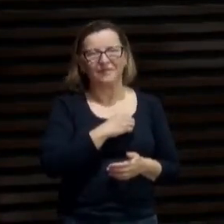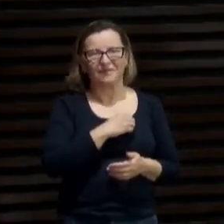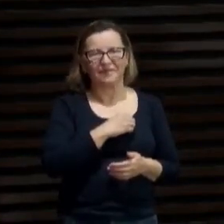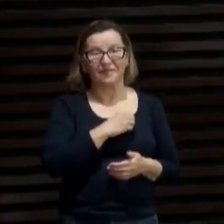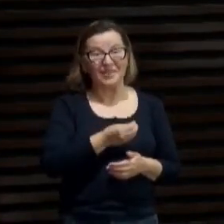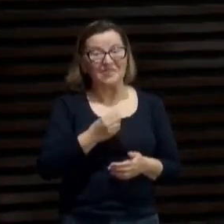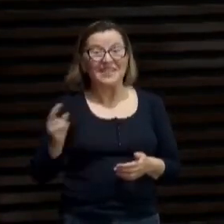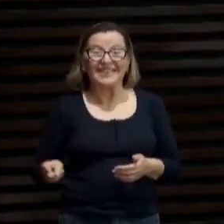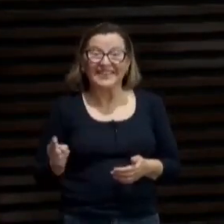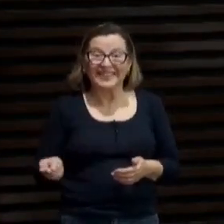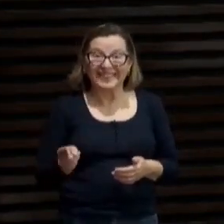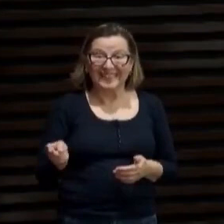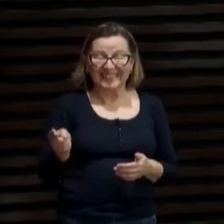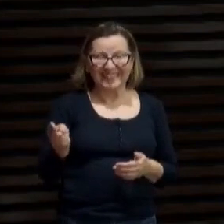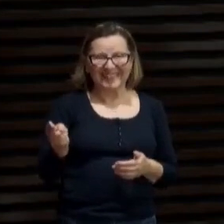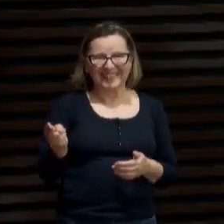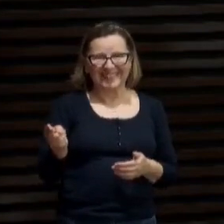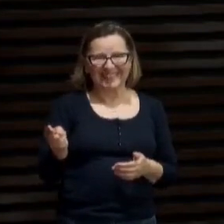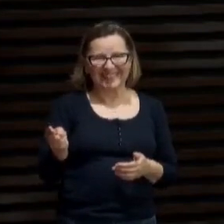Na vida eterna.